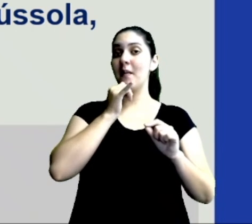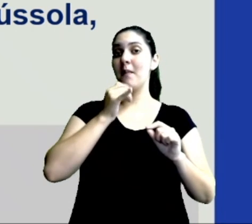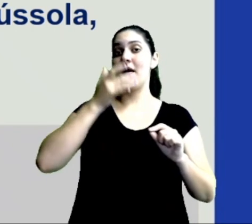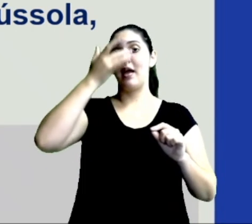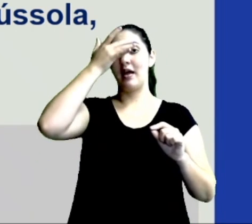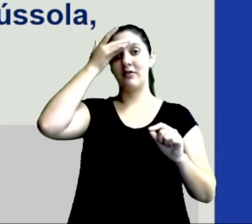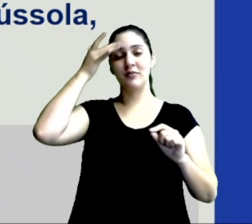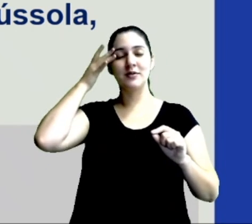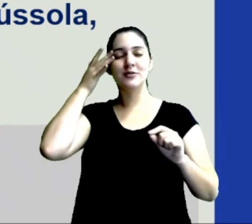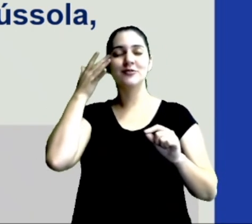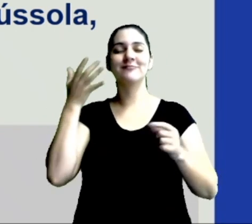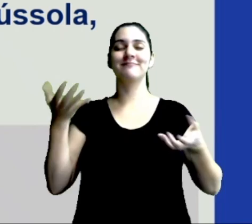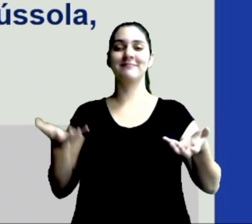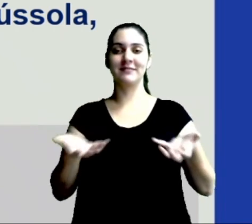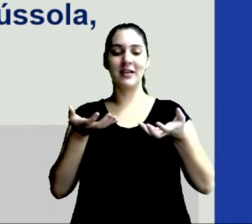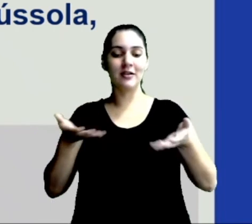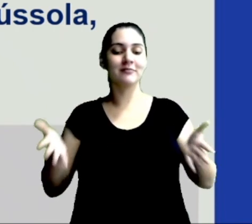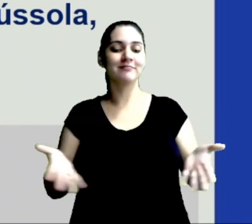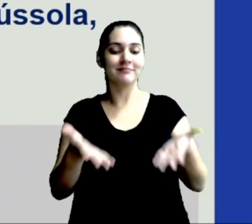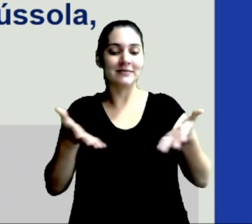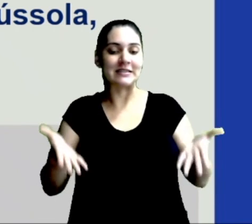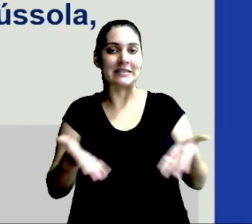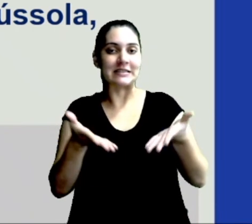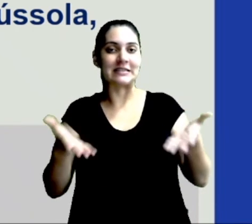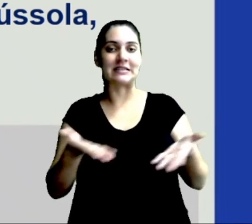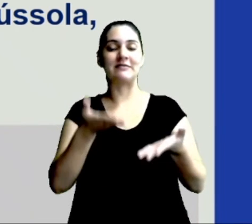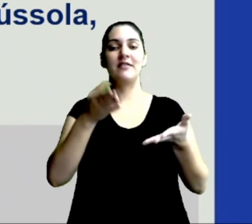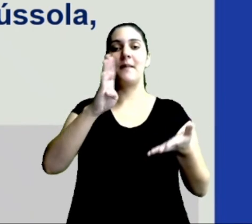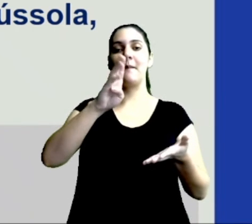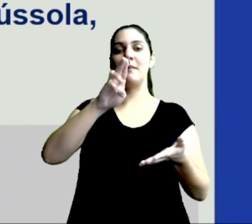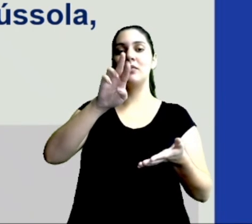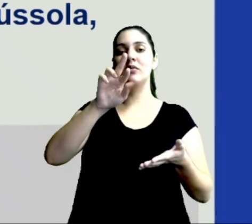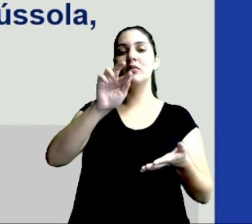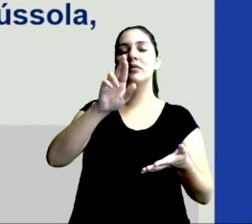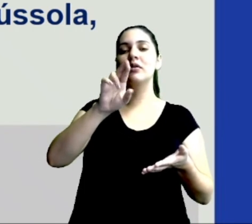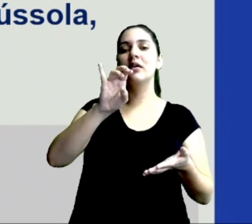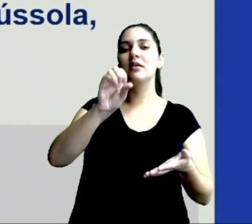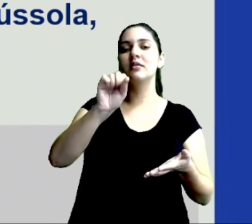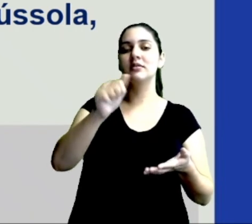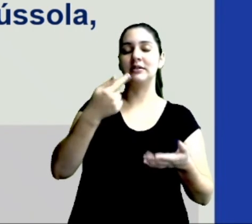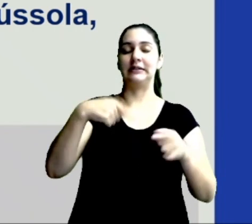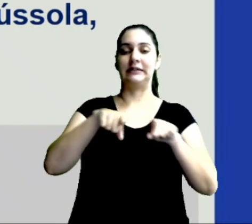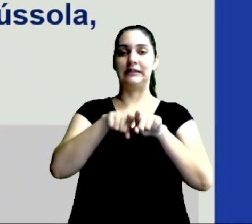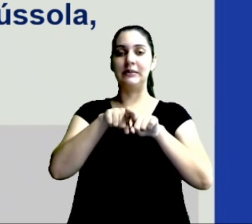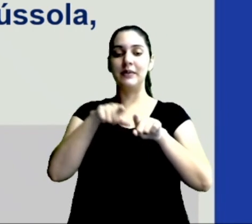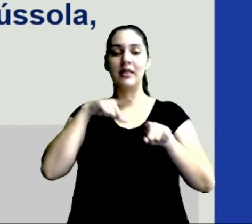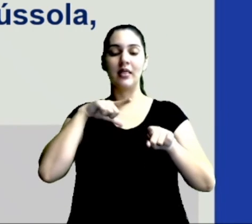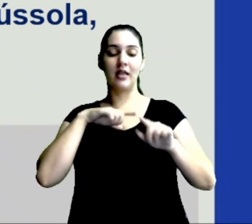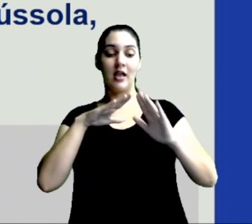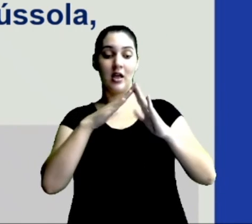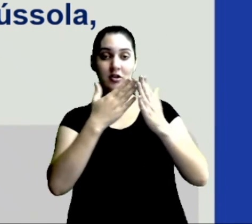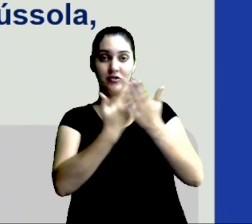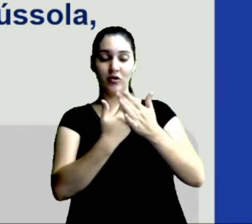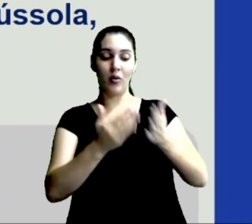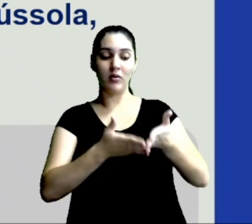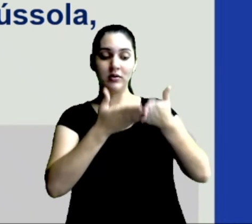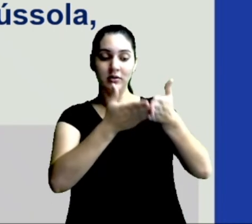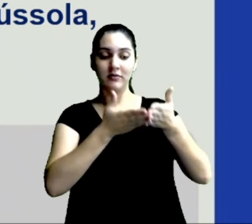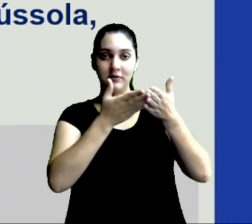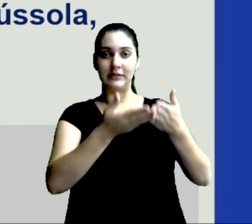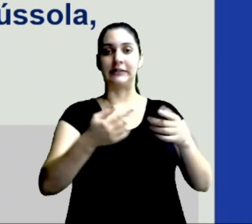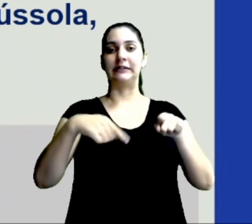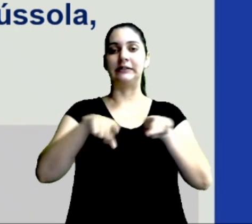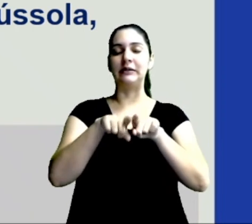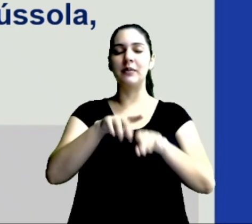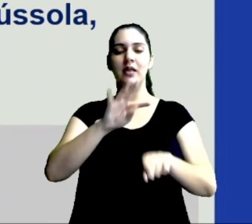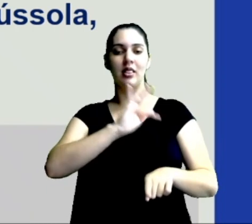disposta a investir no comércio marítimo, possui uma escola de navegação, que era a famosa escola de Sagres, tinham técnicas